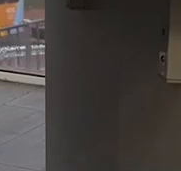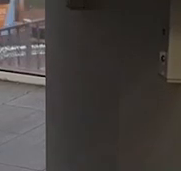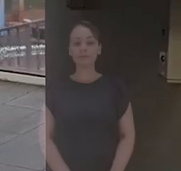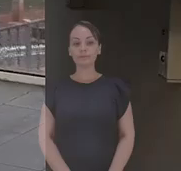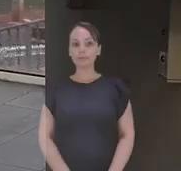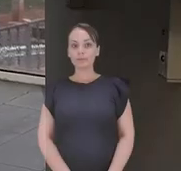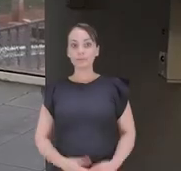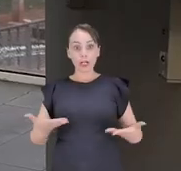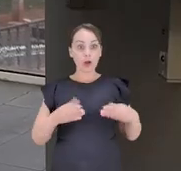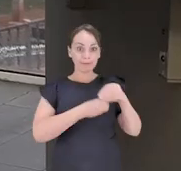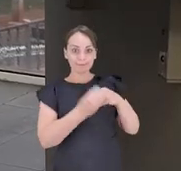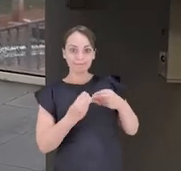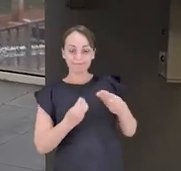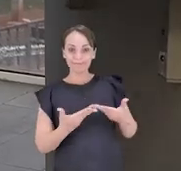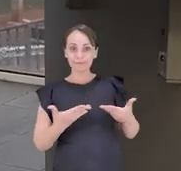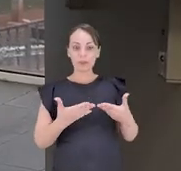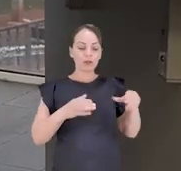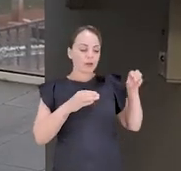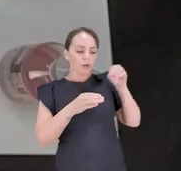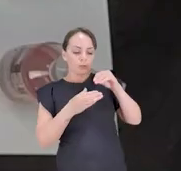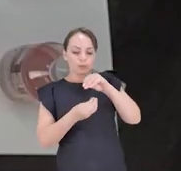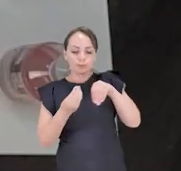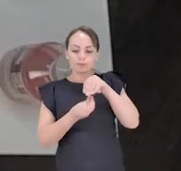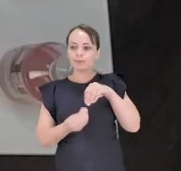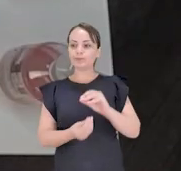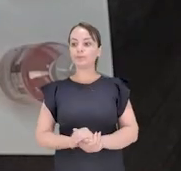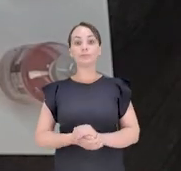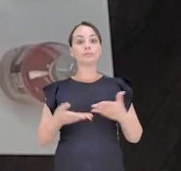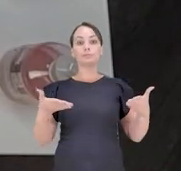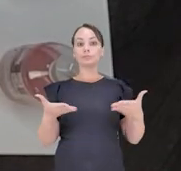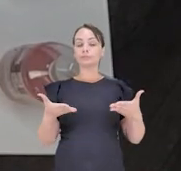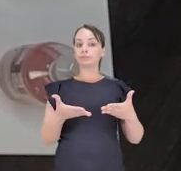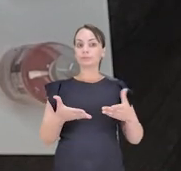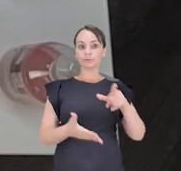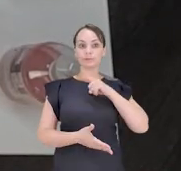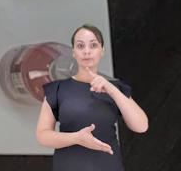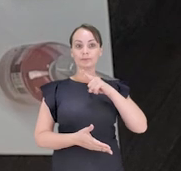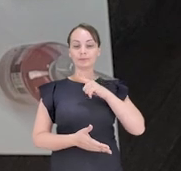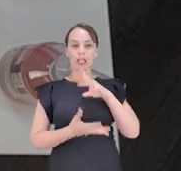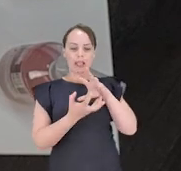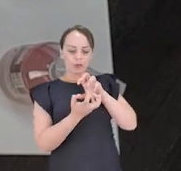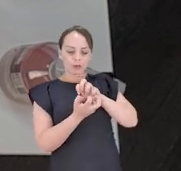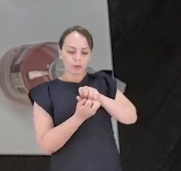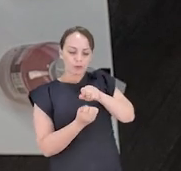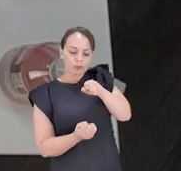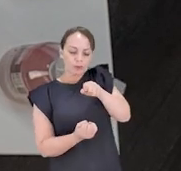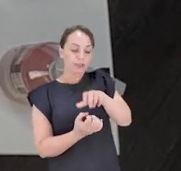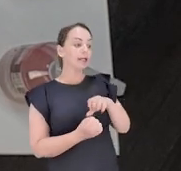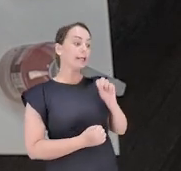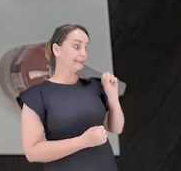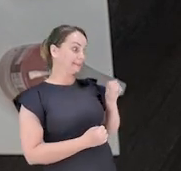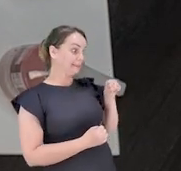Vamos ativar agora? Vamos. Vou colocar um pouquinho aqui. Agora que vai ter aquela consistência, sim. É isso? De... Adicione